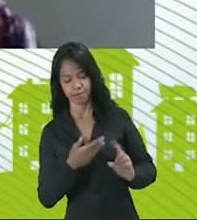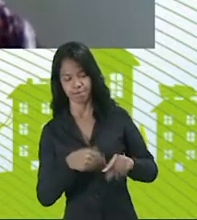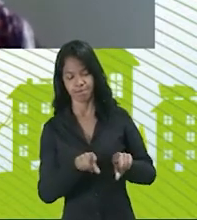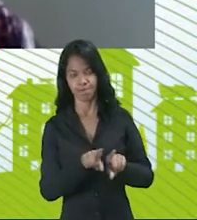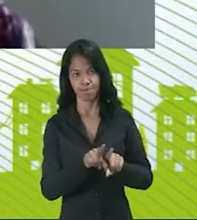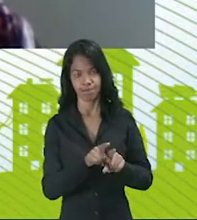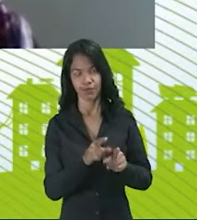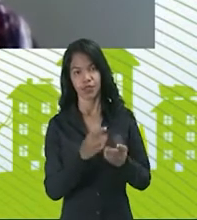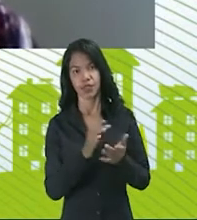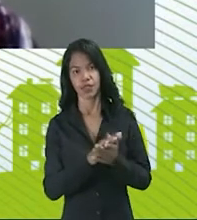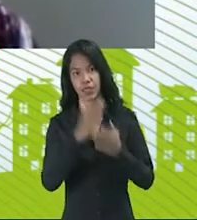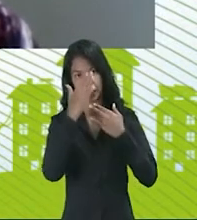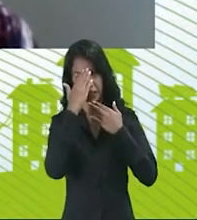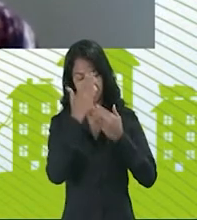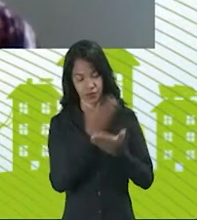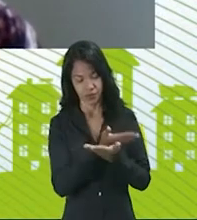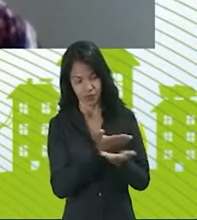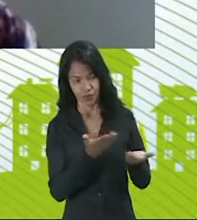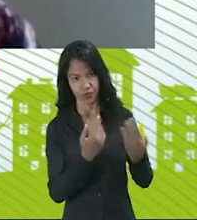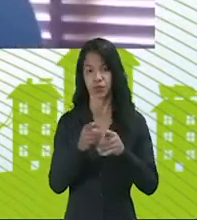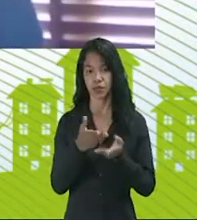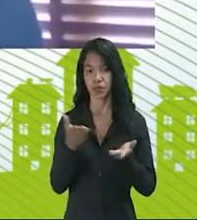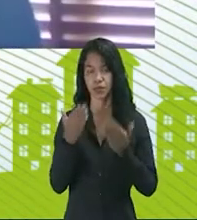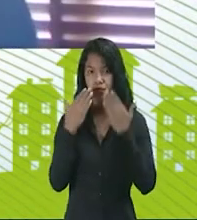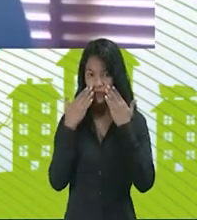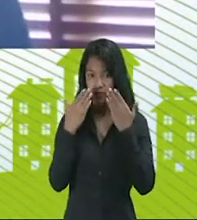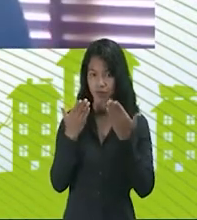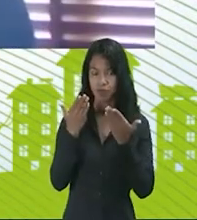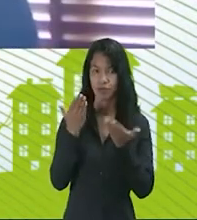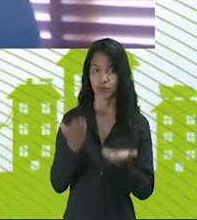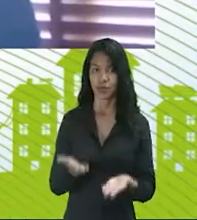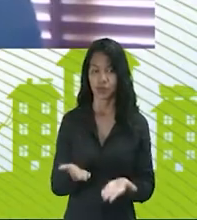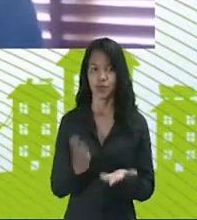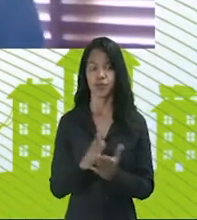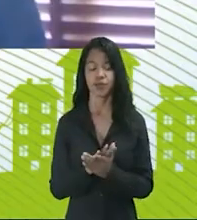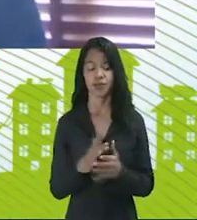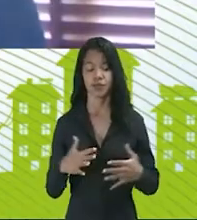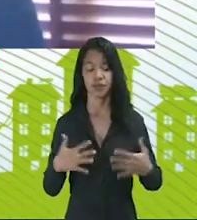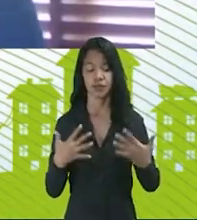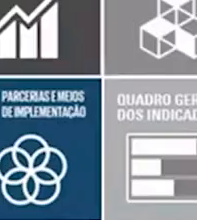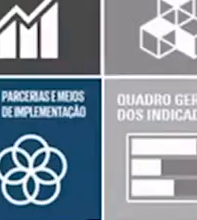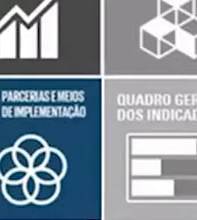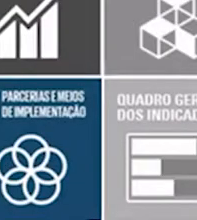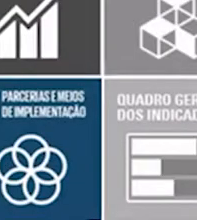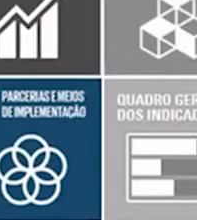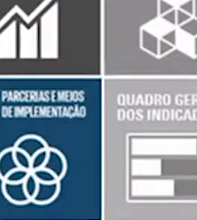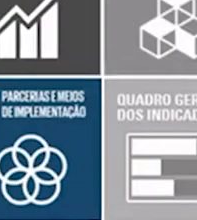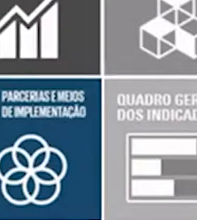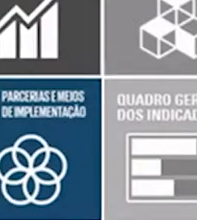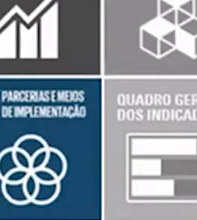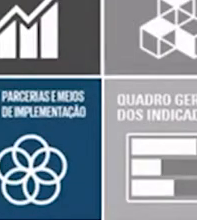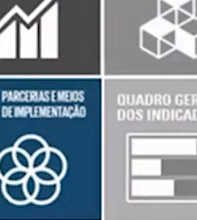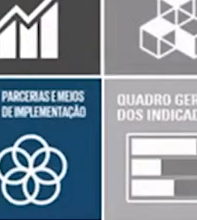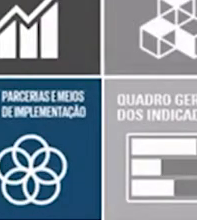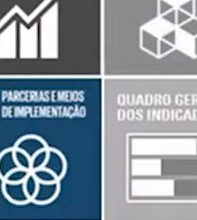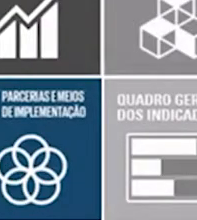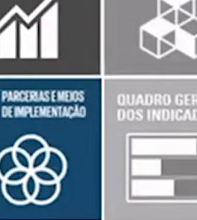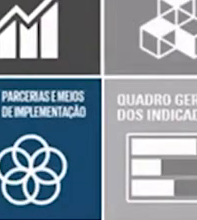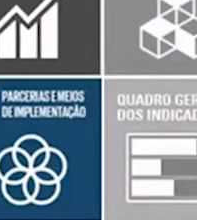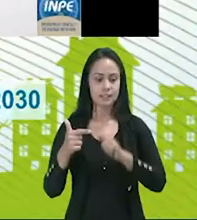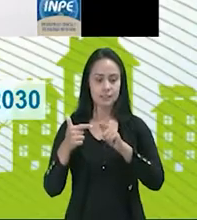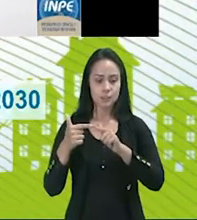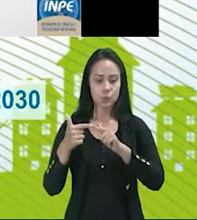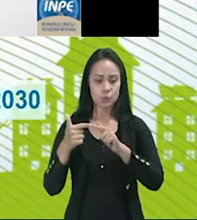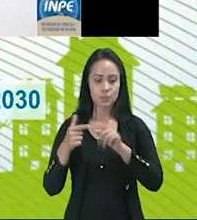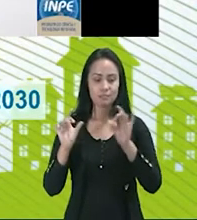debater questões relacionadas à Agenda 2030, um compromisso assumido por vários países e coordenado pelas Nações